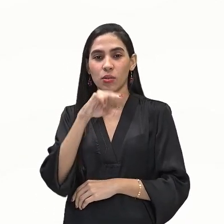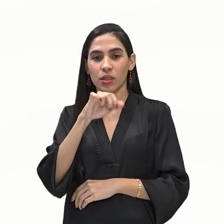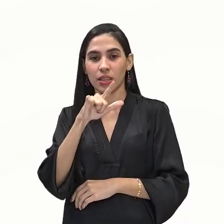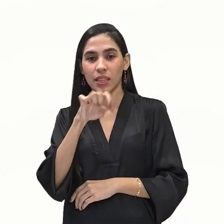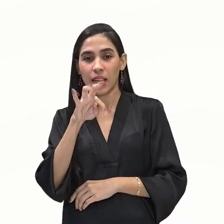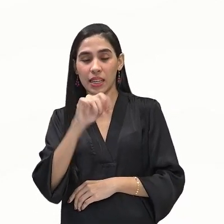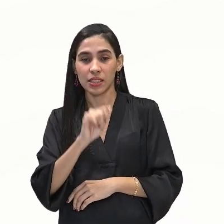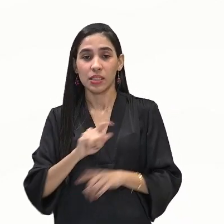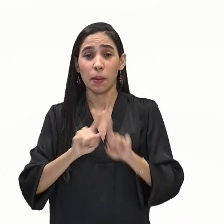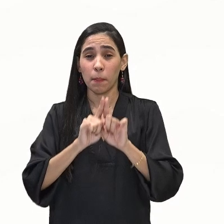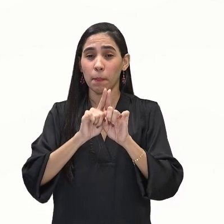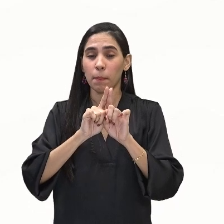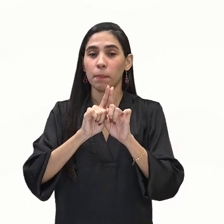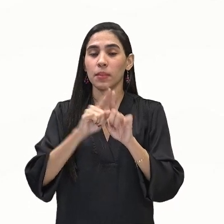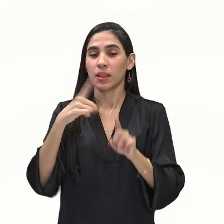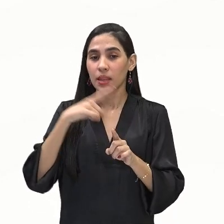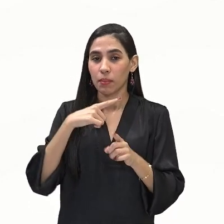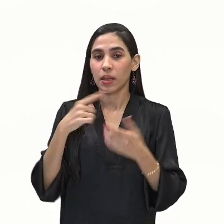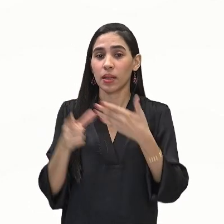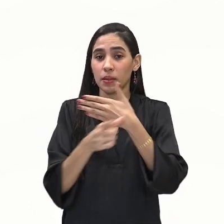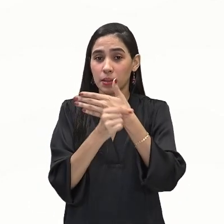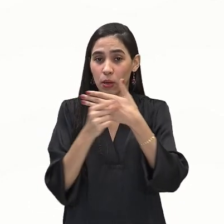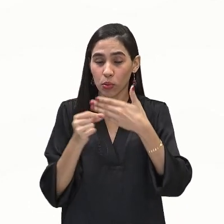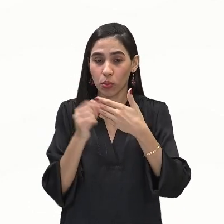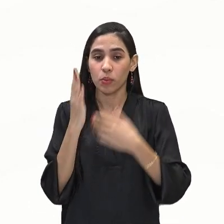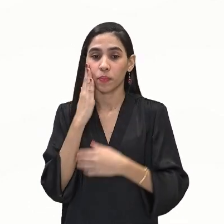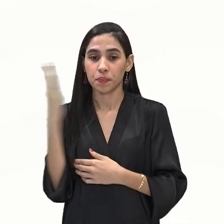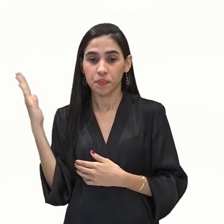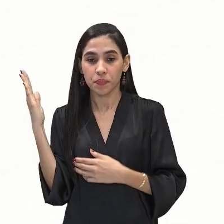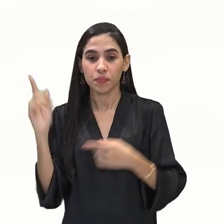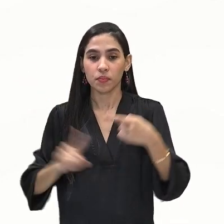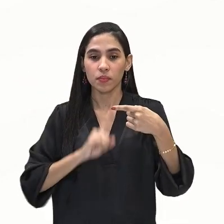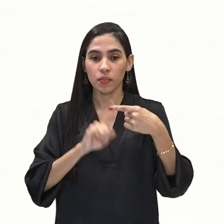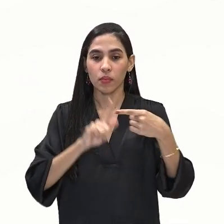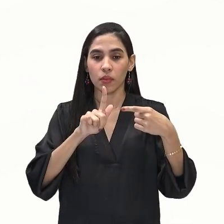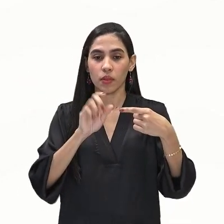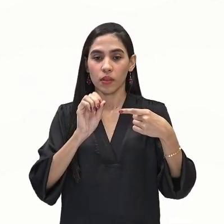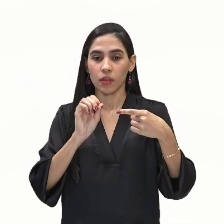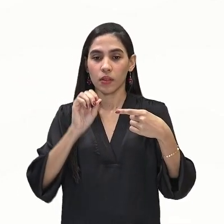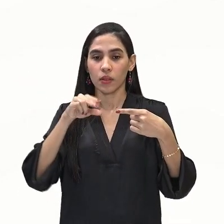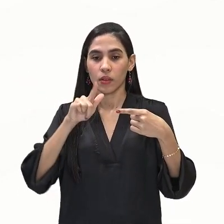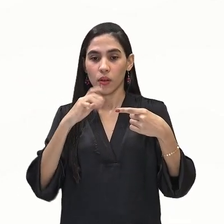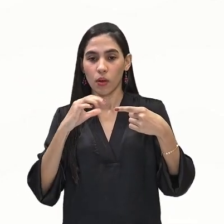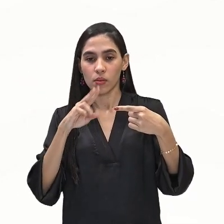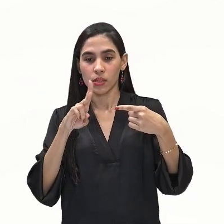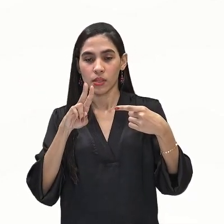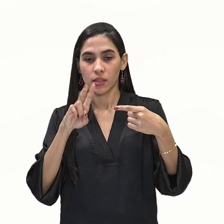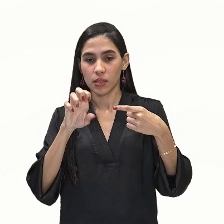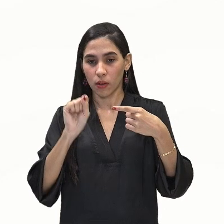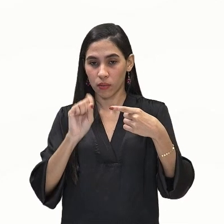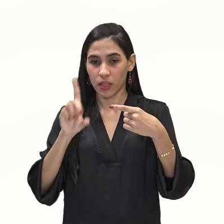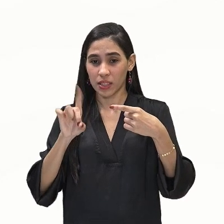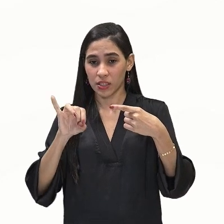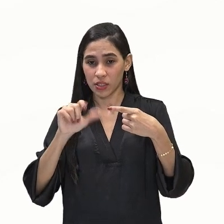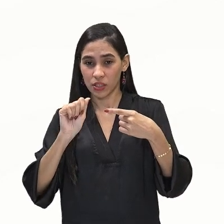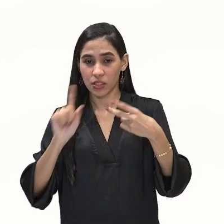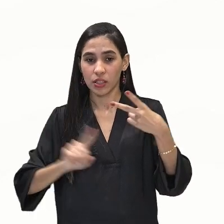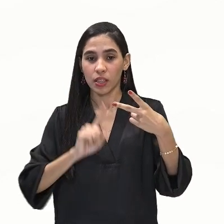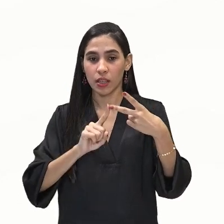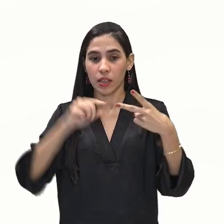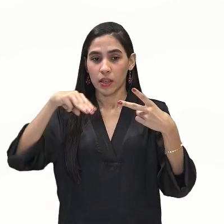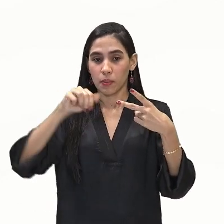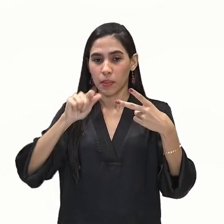os principais autores desta primeira geração? Gonçalves Dias, Gonçalves de Magalhães e Araújo